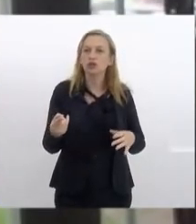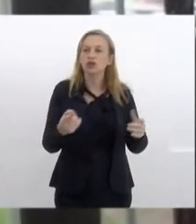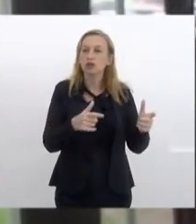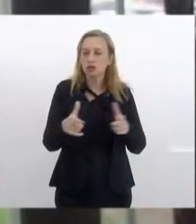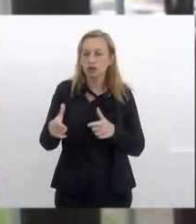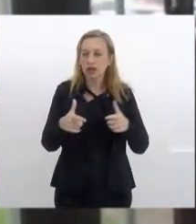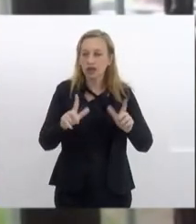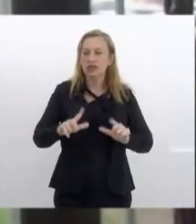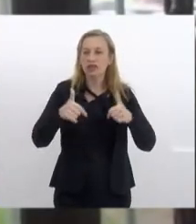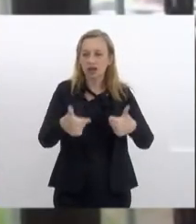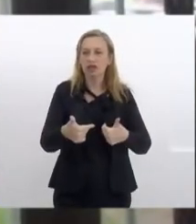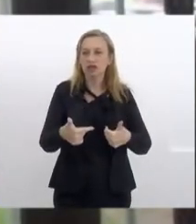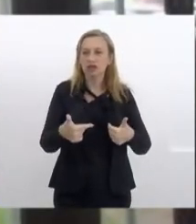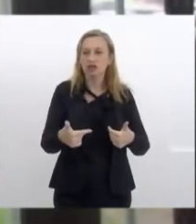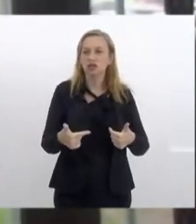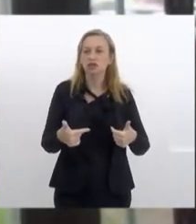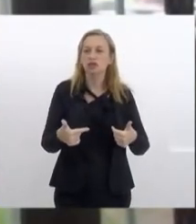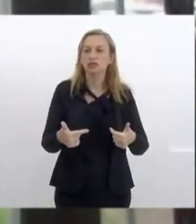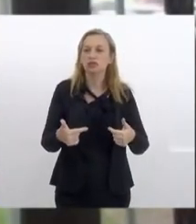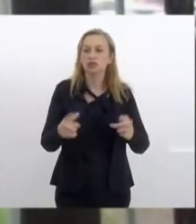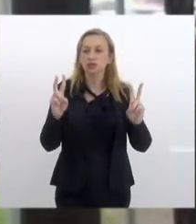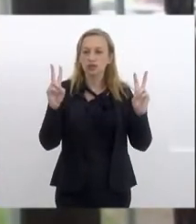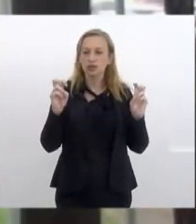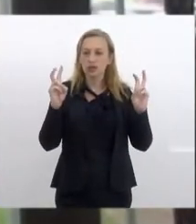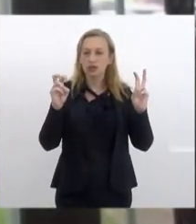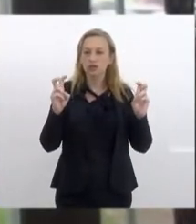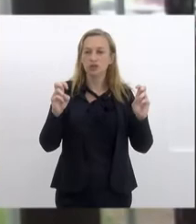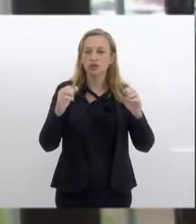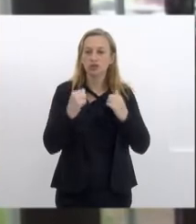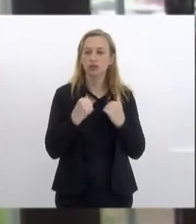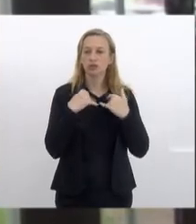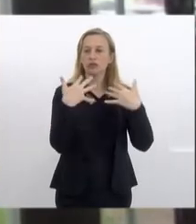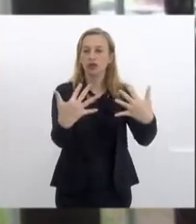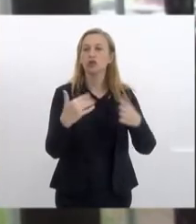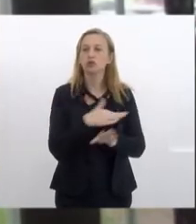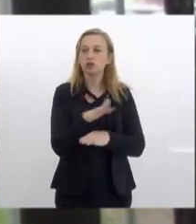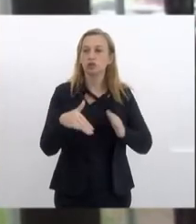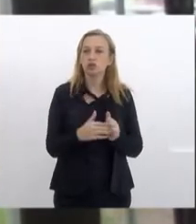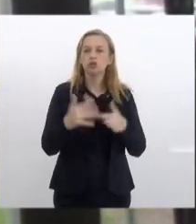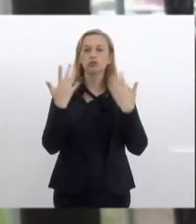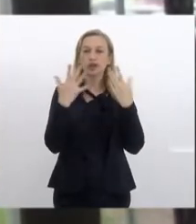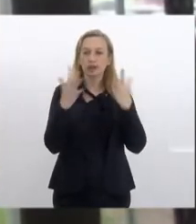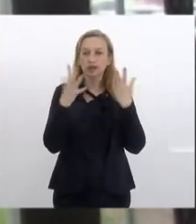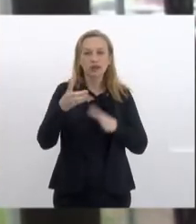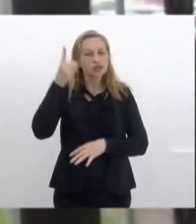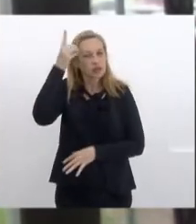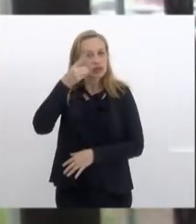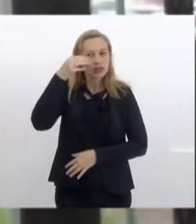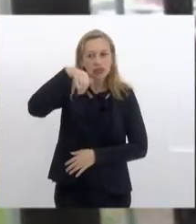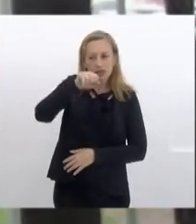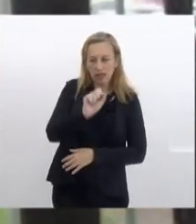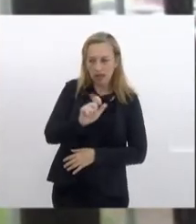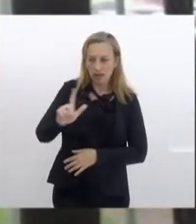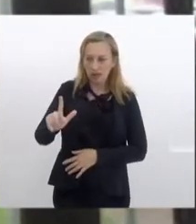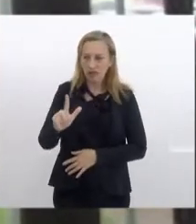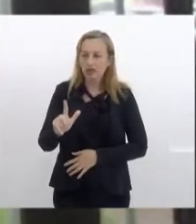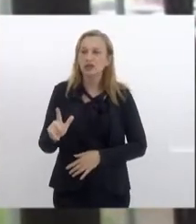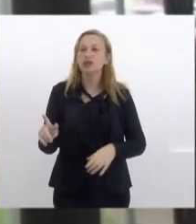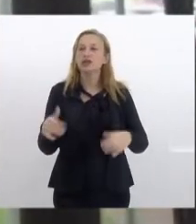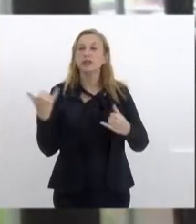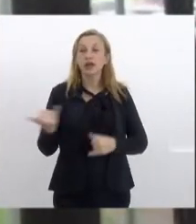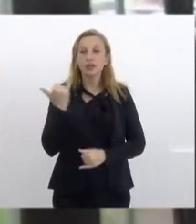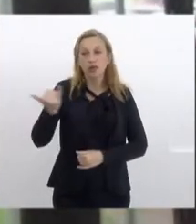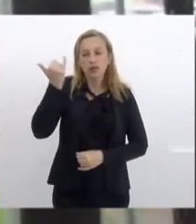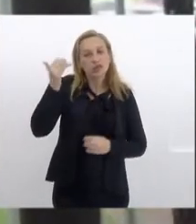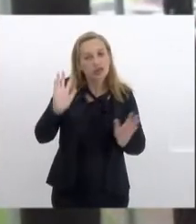e todos os participantes, né, dessa audiência pública. Quero parabenizar o deputado Daniel Librelon pela